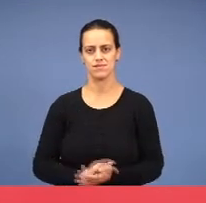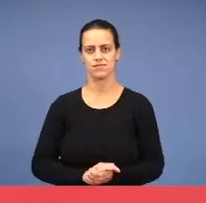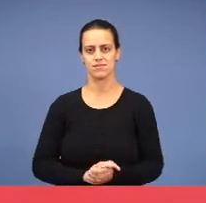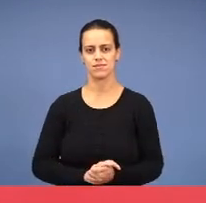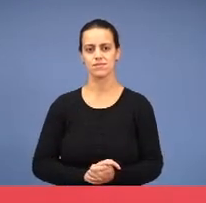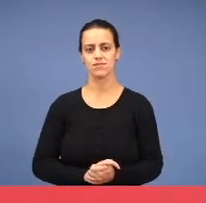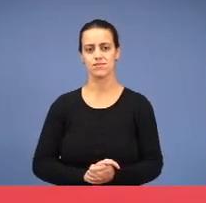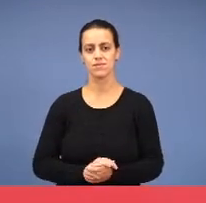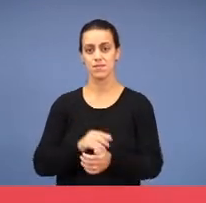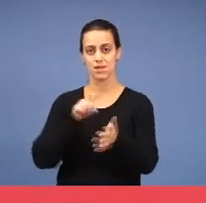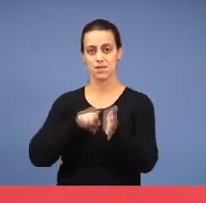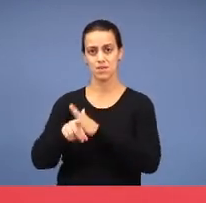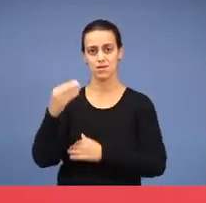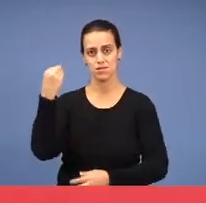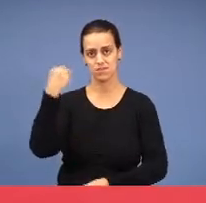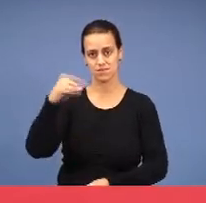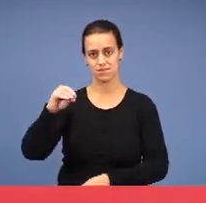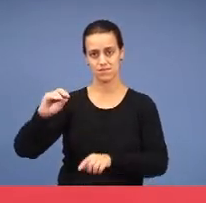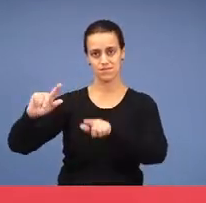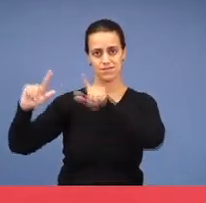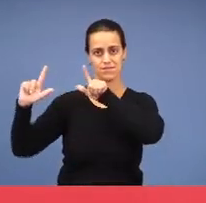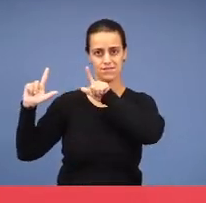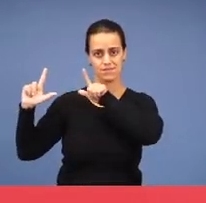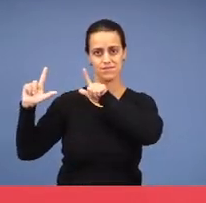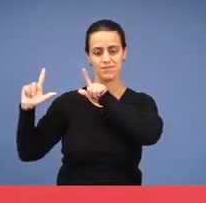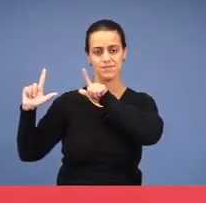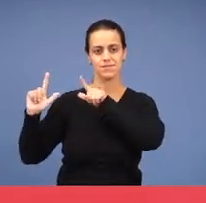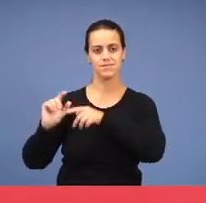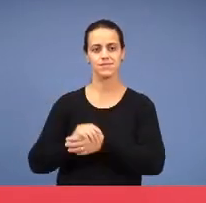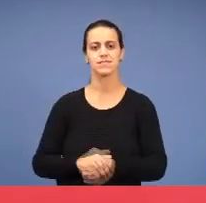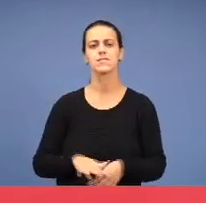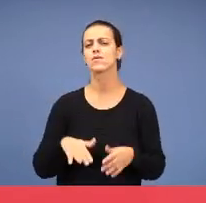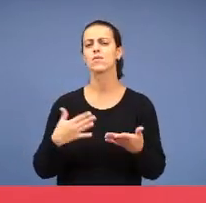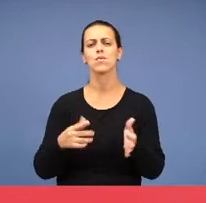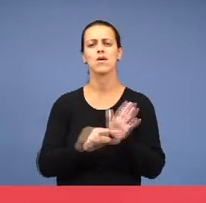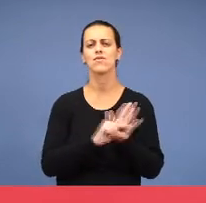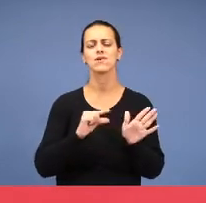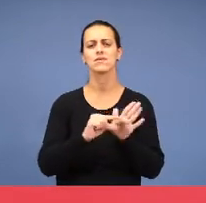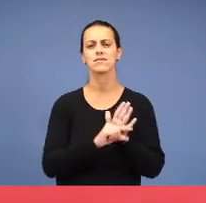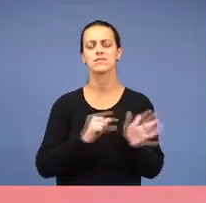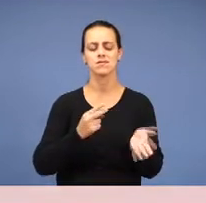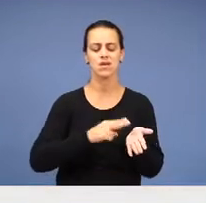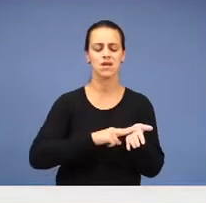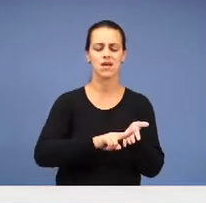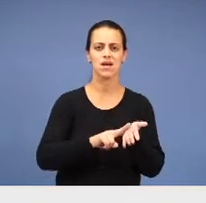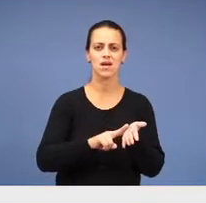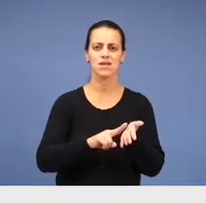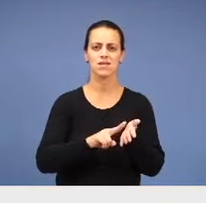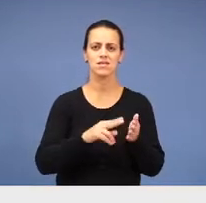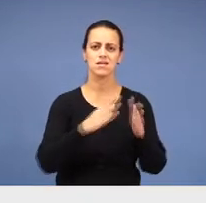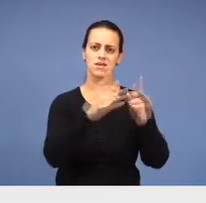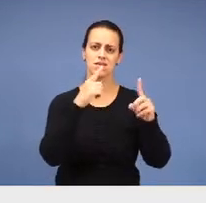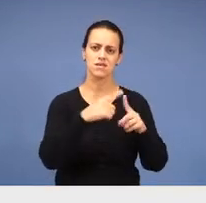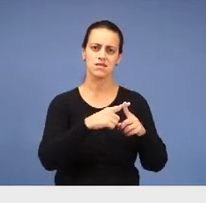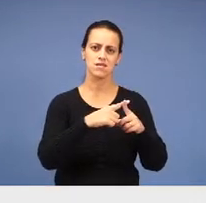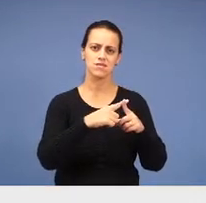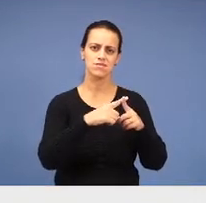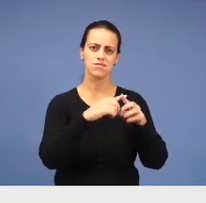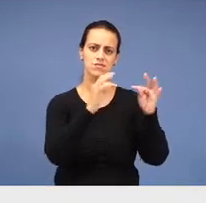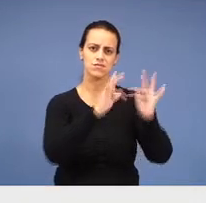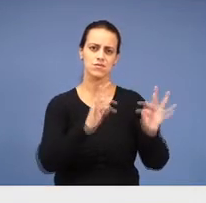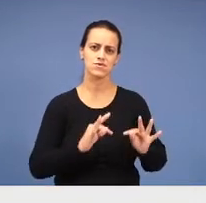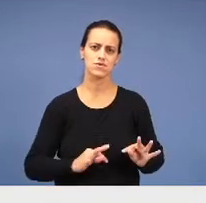deixada para os irmãos está aqui, em qual versículo da carta a Tiatira? Apocalipse 2, 18 a 29, que